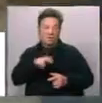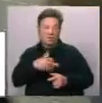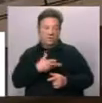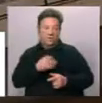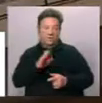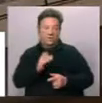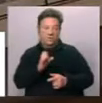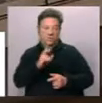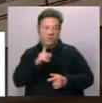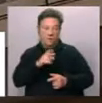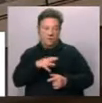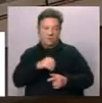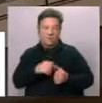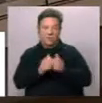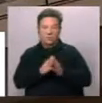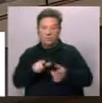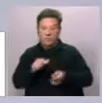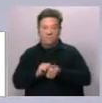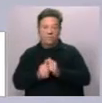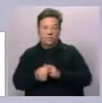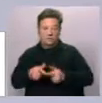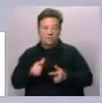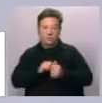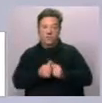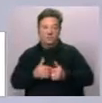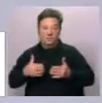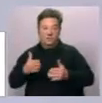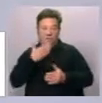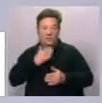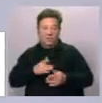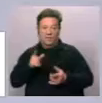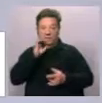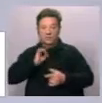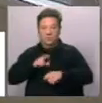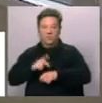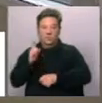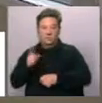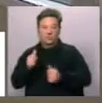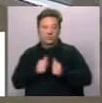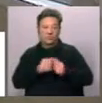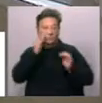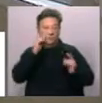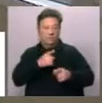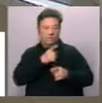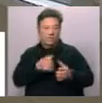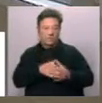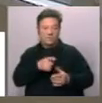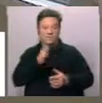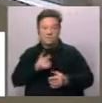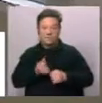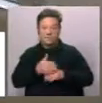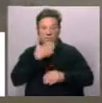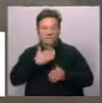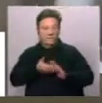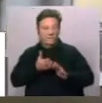diante de toda essa mudança que a mudança drástica e juntamente com os professores terá que usar